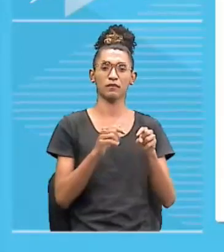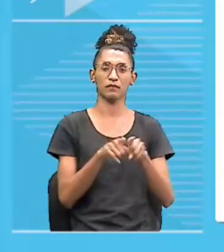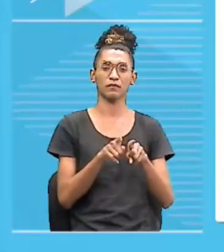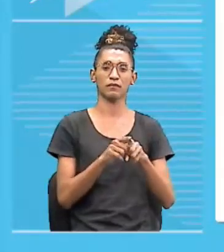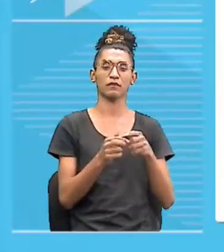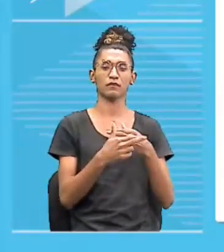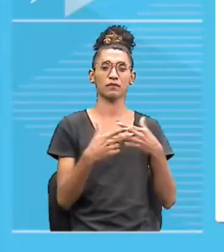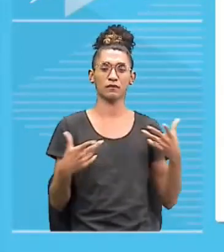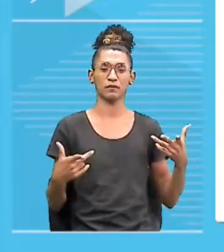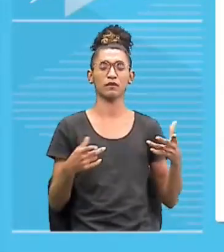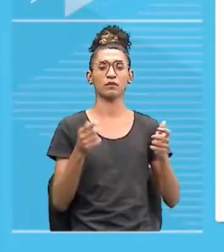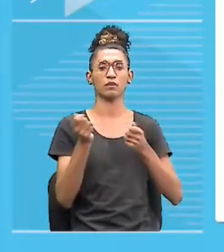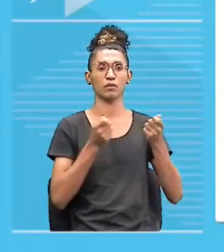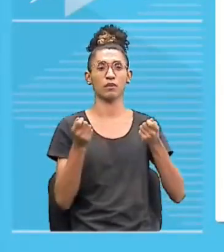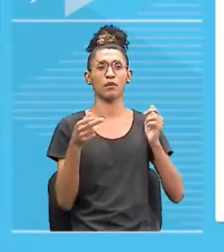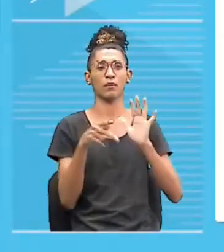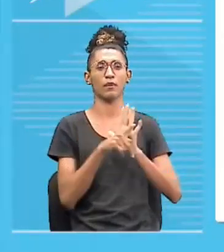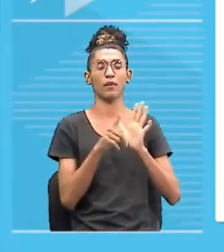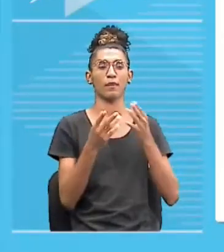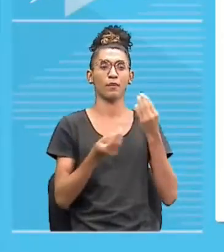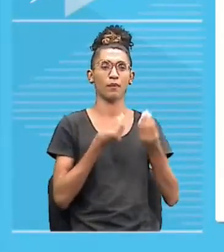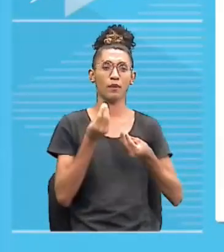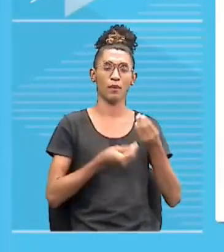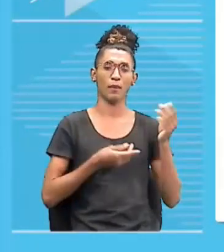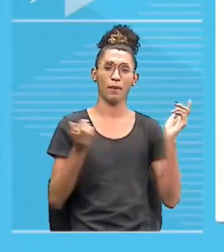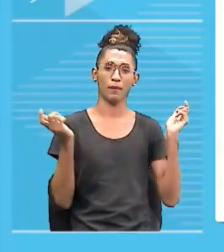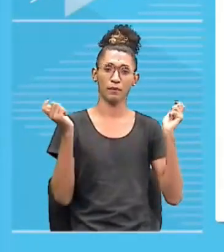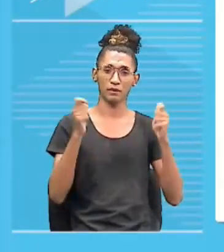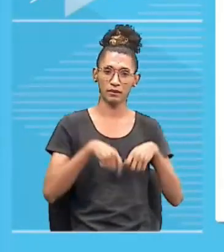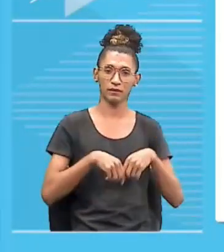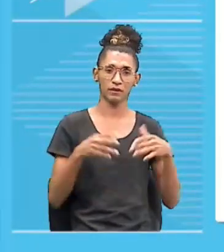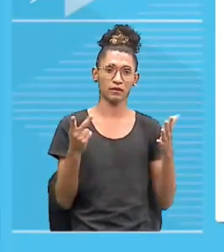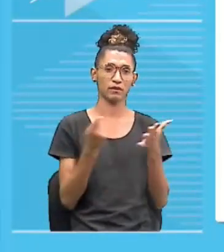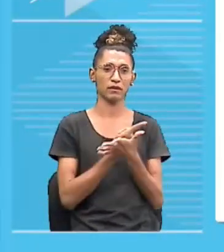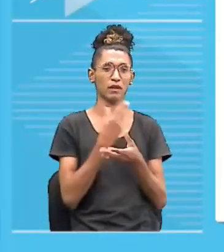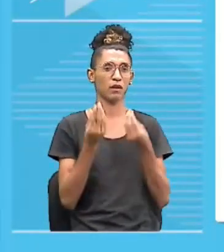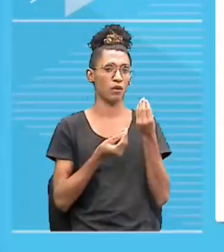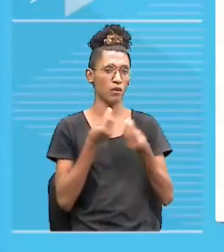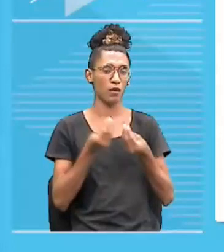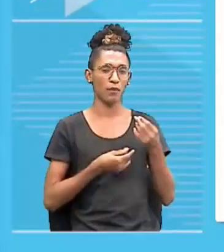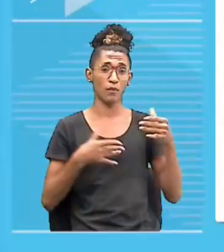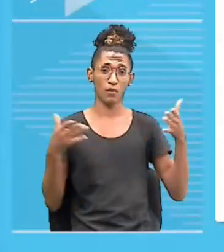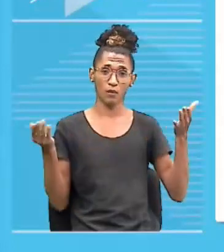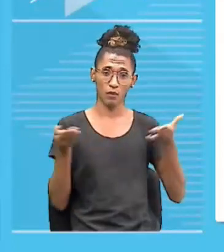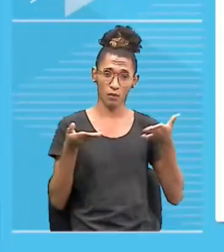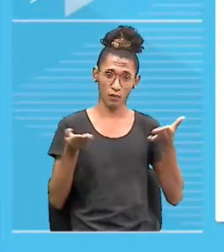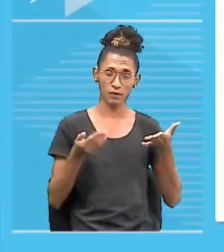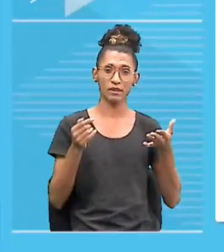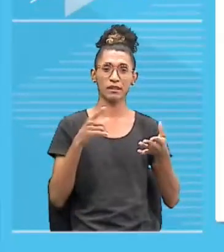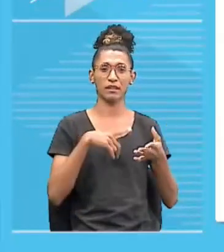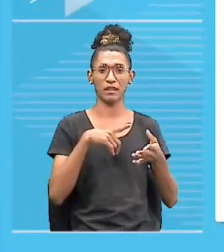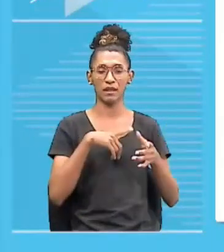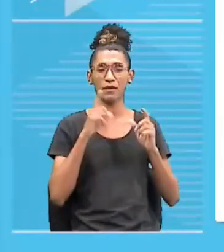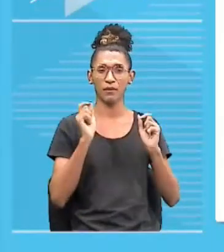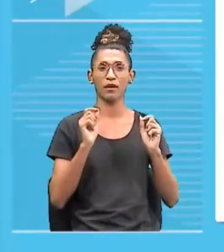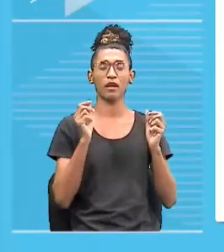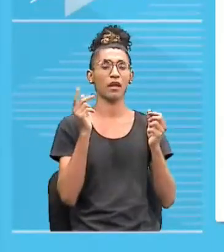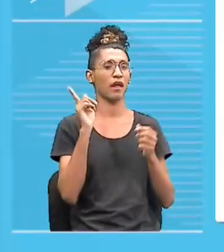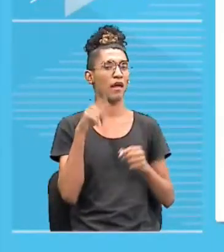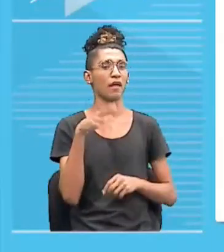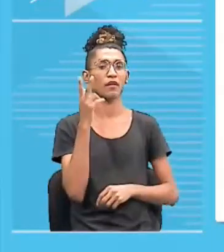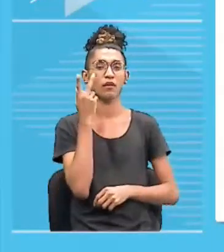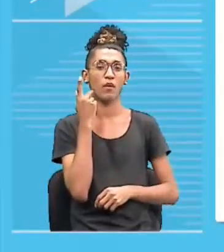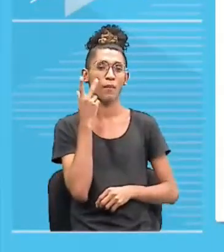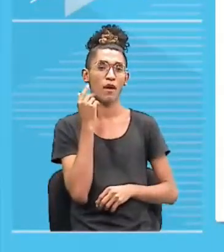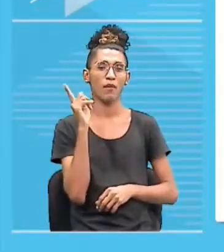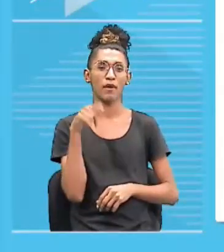da produção poderá ser feito de forma remota. Então, hoje, está muito comum, é